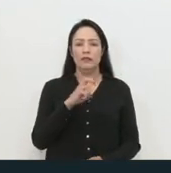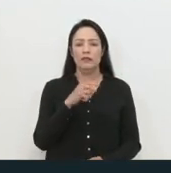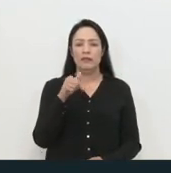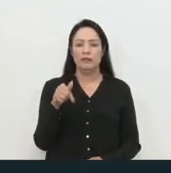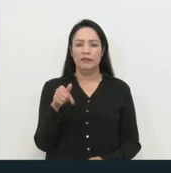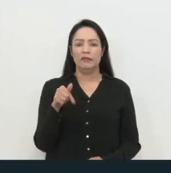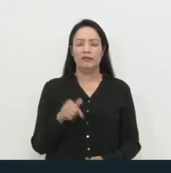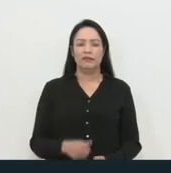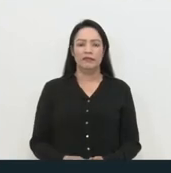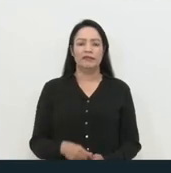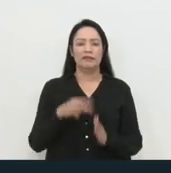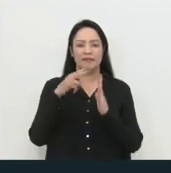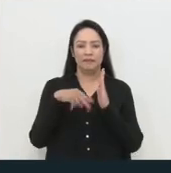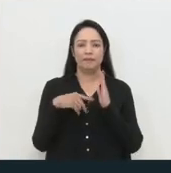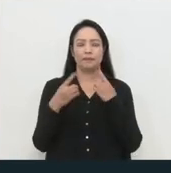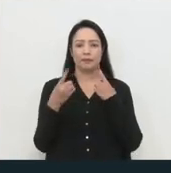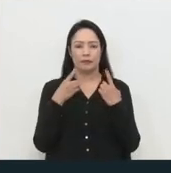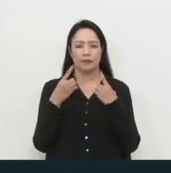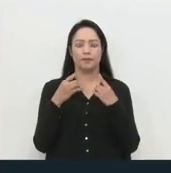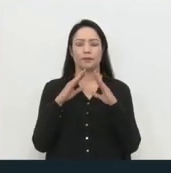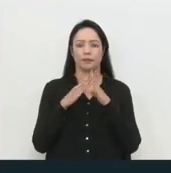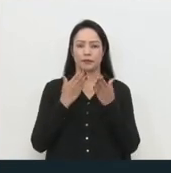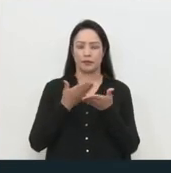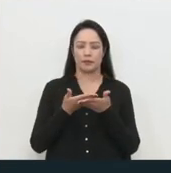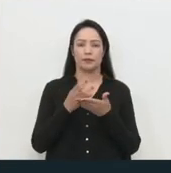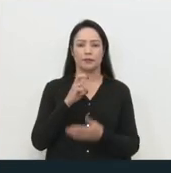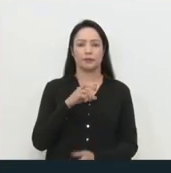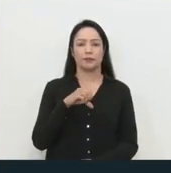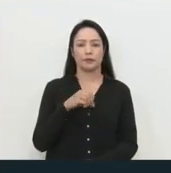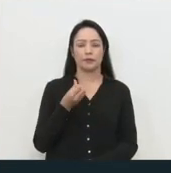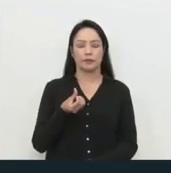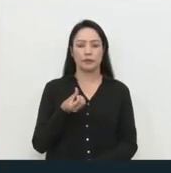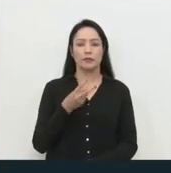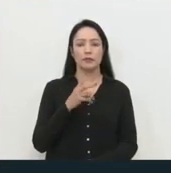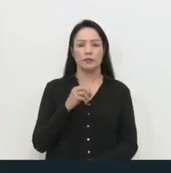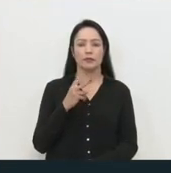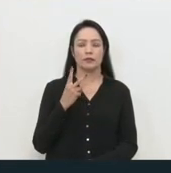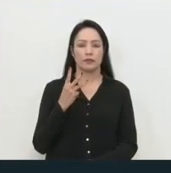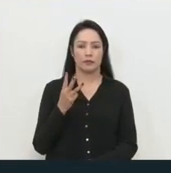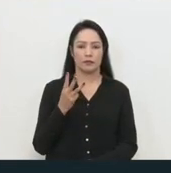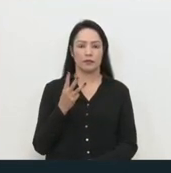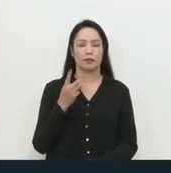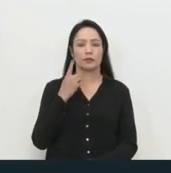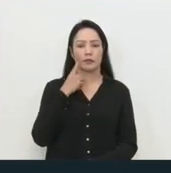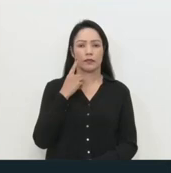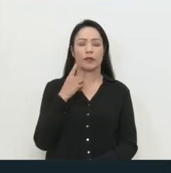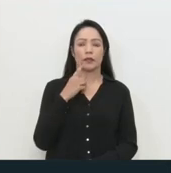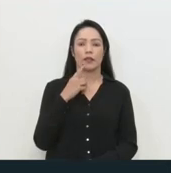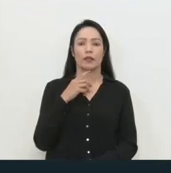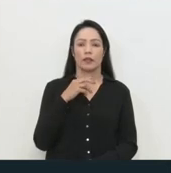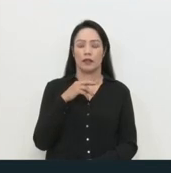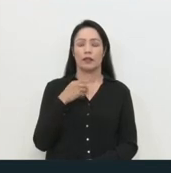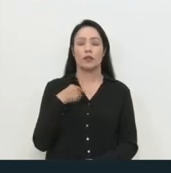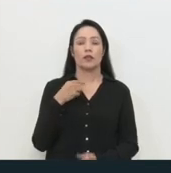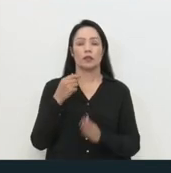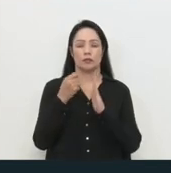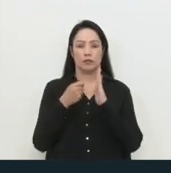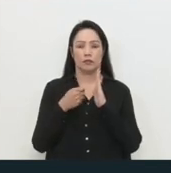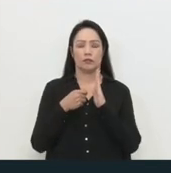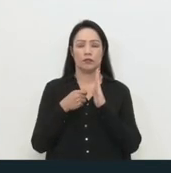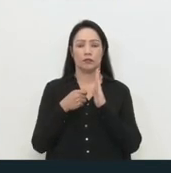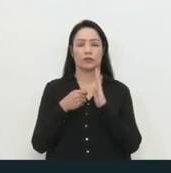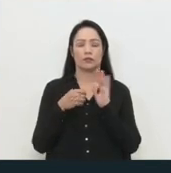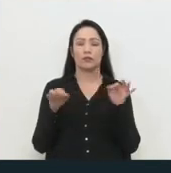57 leituras votação do requerimento 596 2023 informações sobre a quarta destinação de em